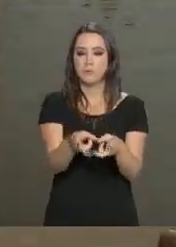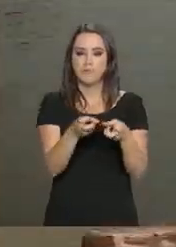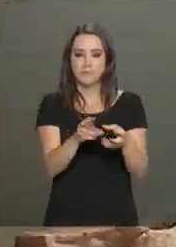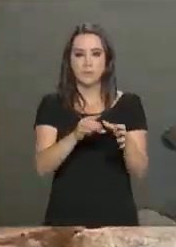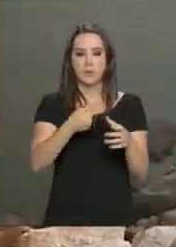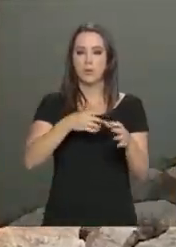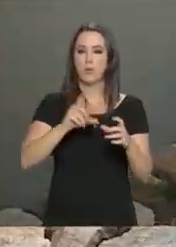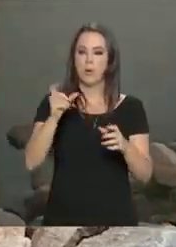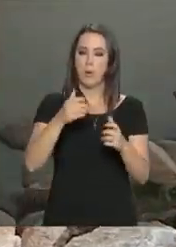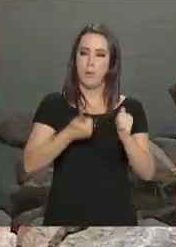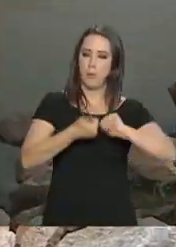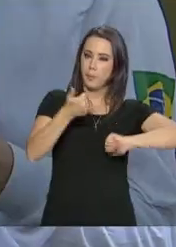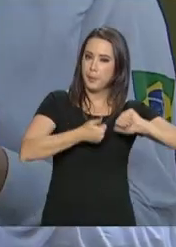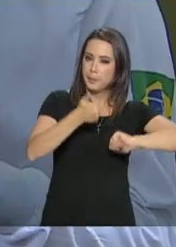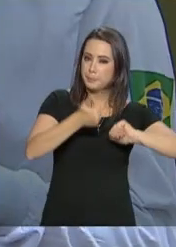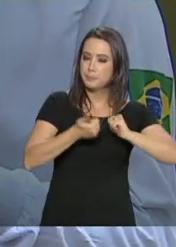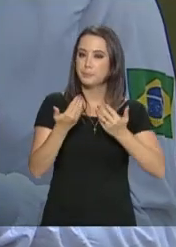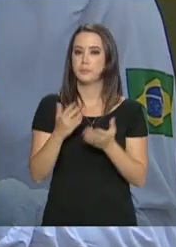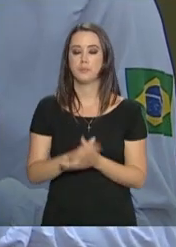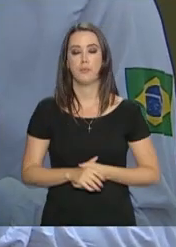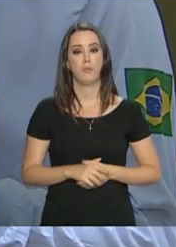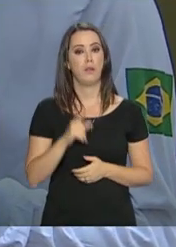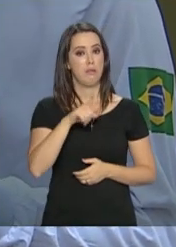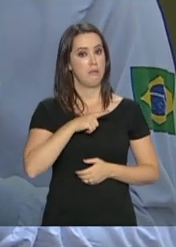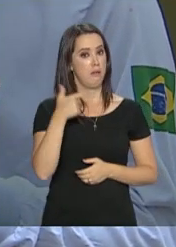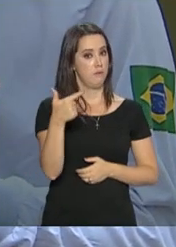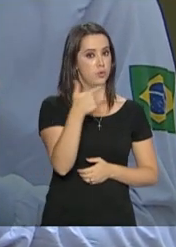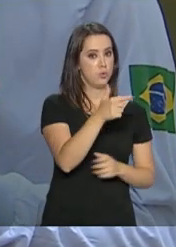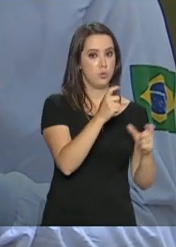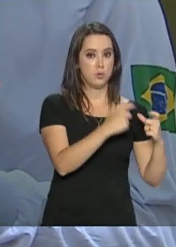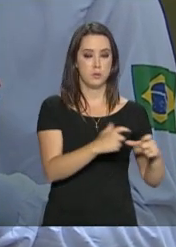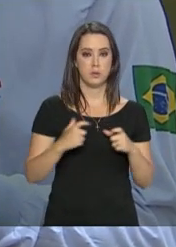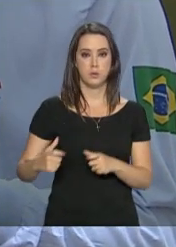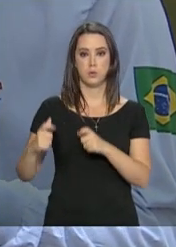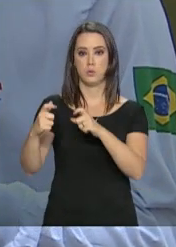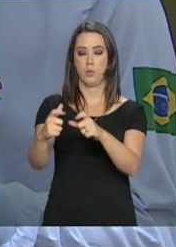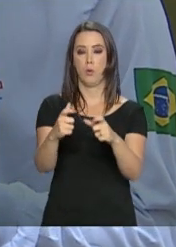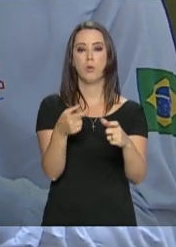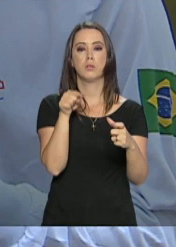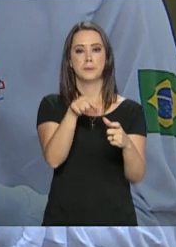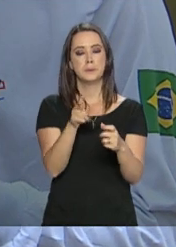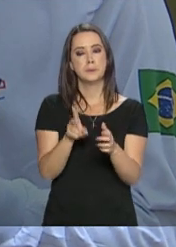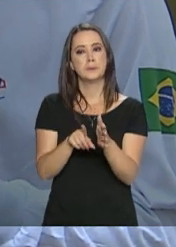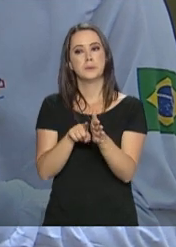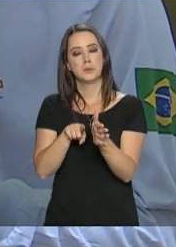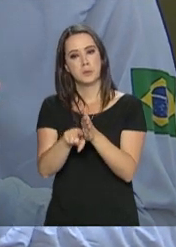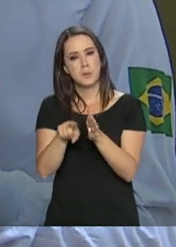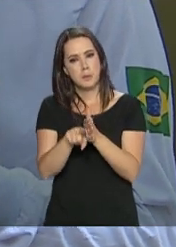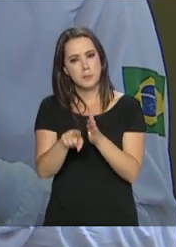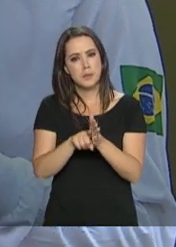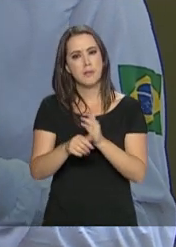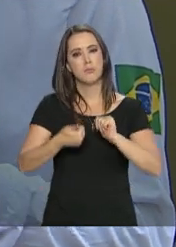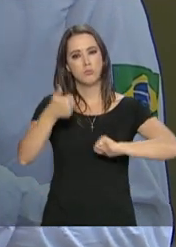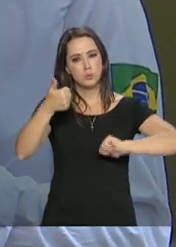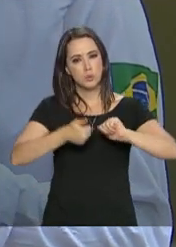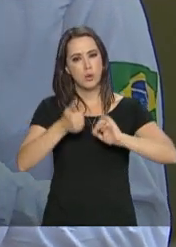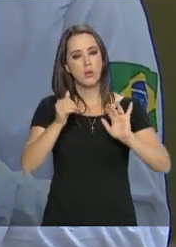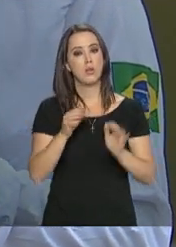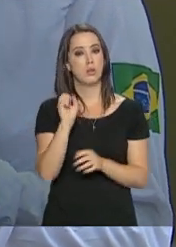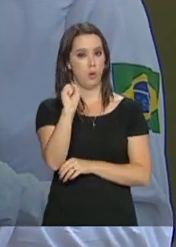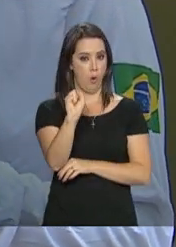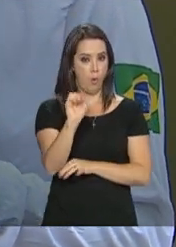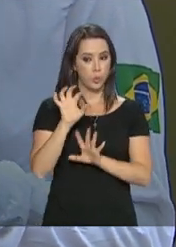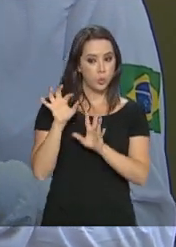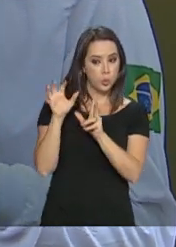Foram instaladas 22 estações de monitoramento, estações automáticas. Oito delas são consideradas completas, porque